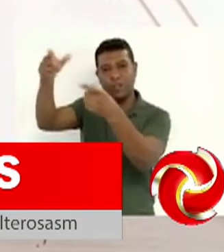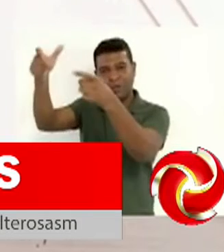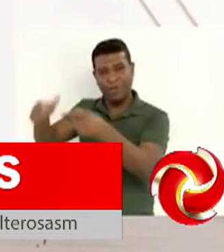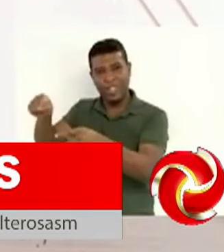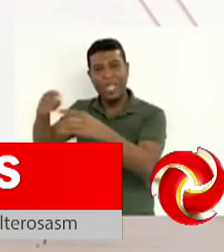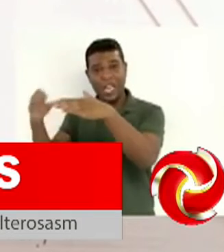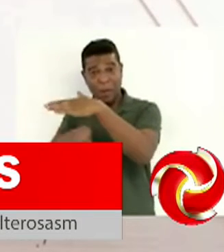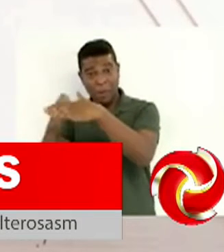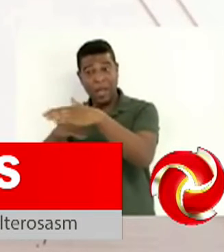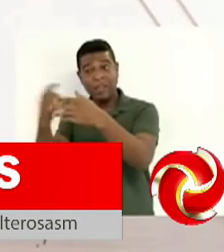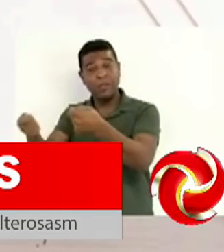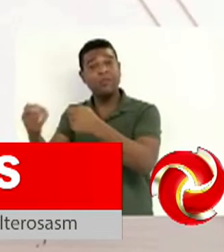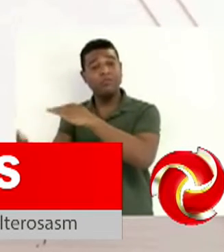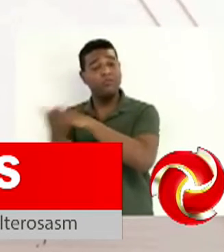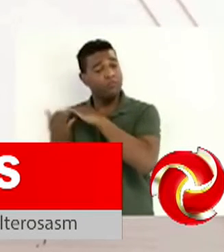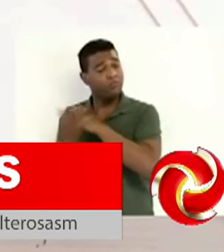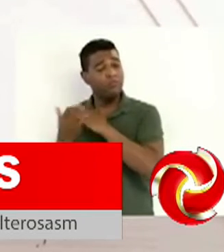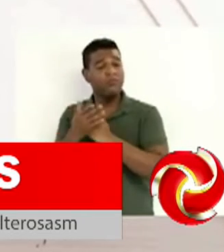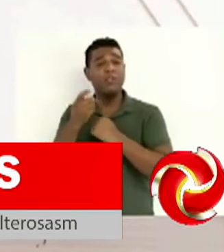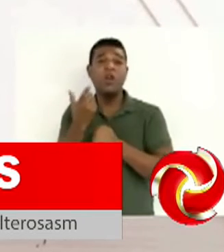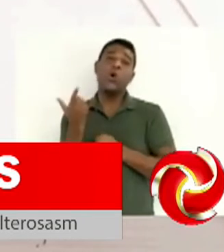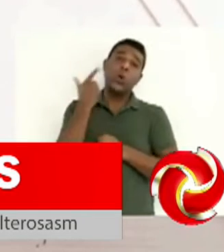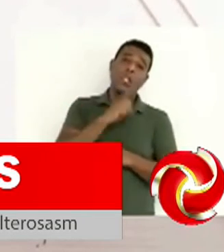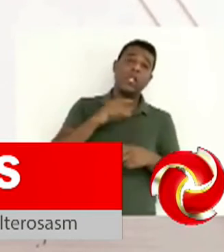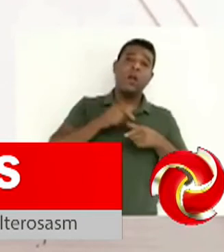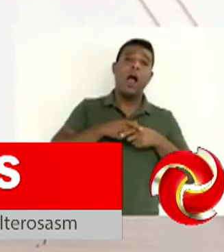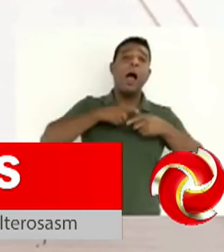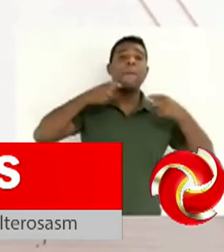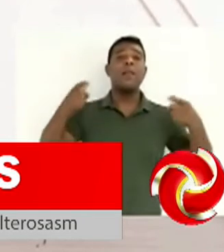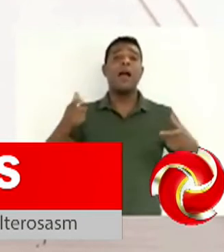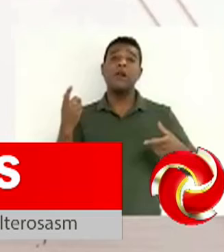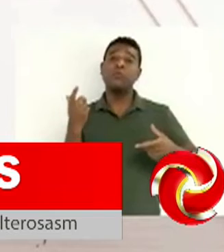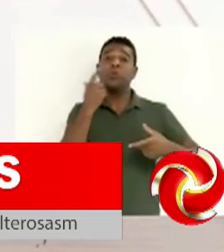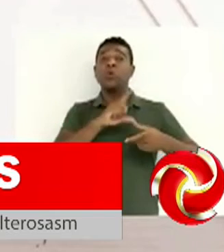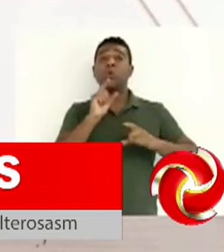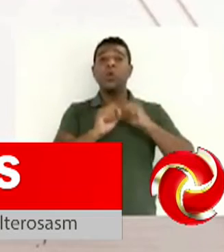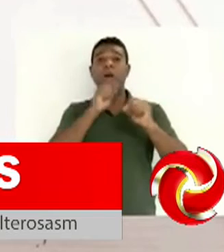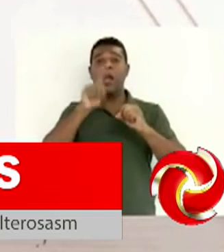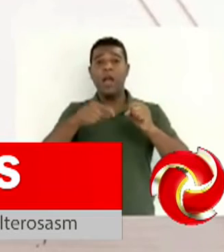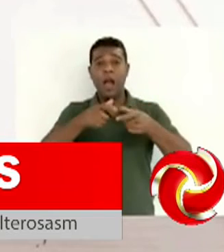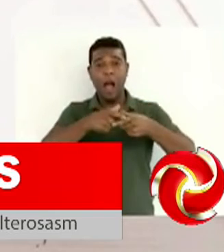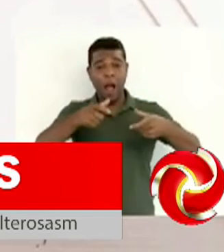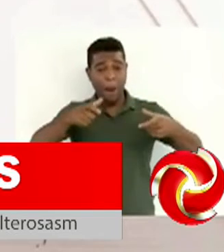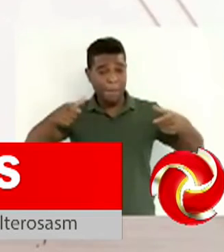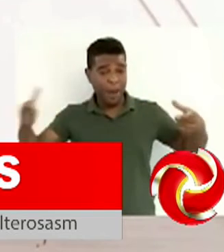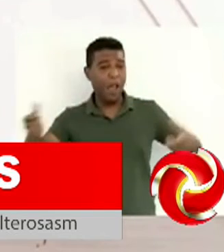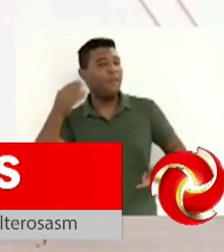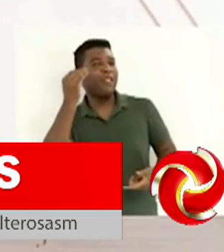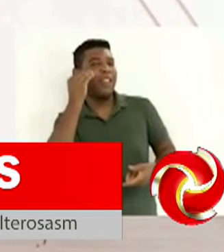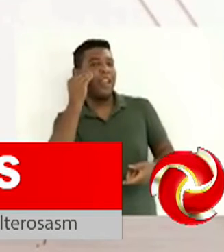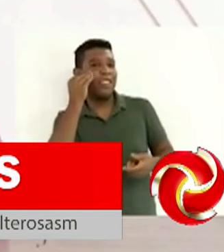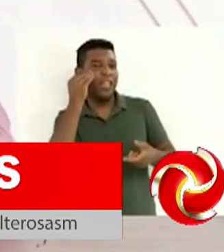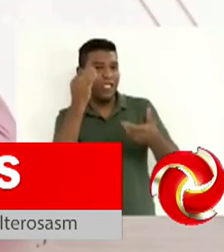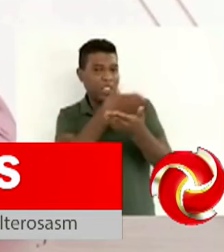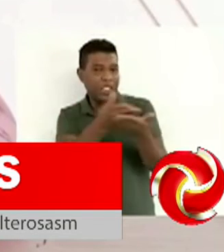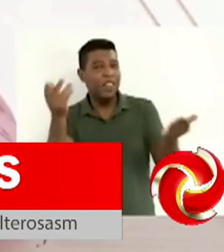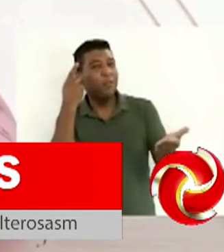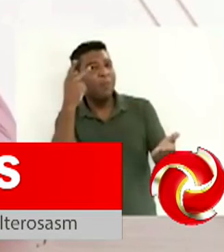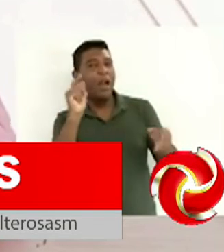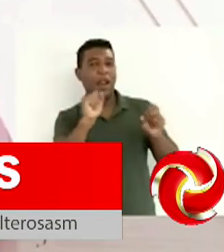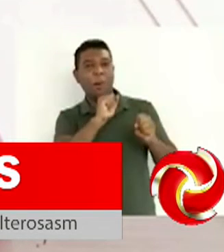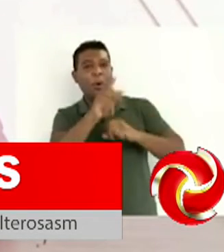essa ampliação, ou seja, para poder dar conta de todo o aumento da ampliação de testagem. Com isso,